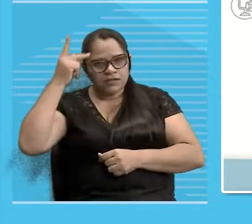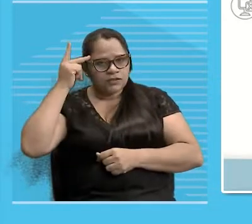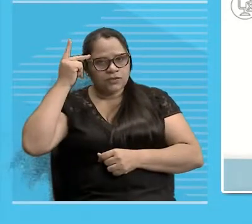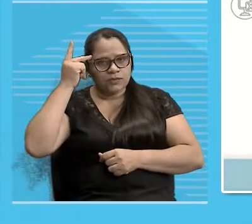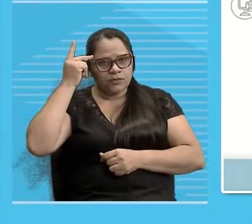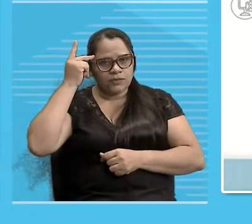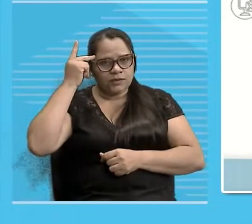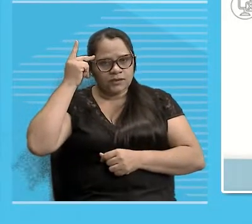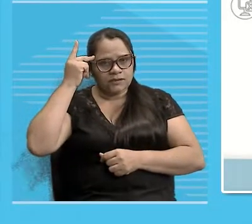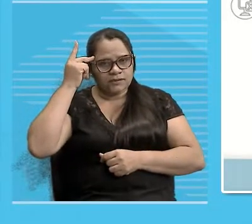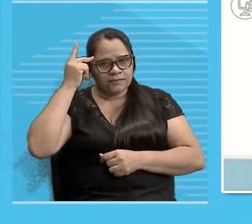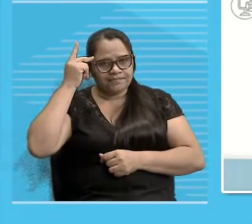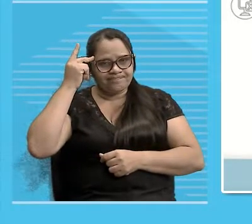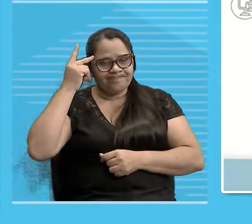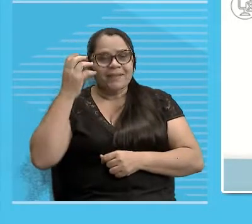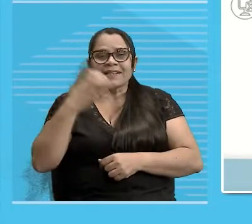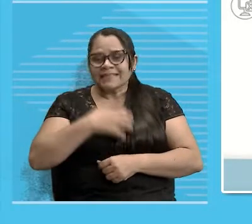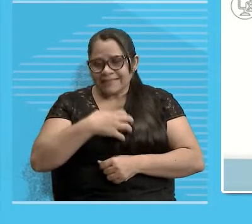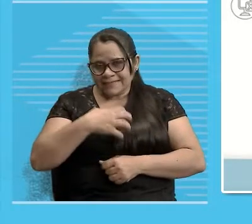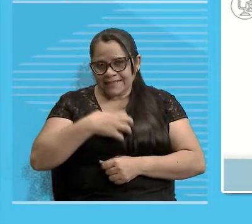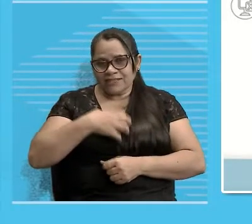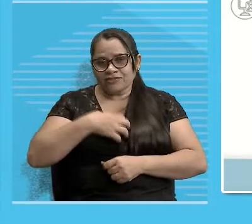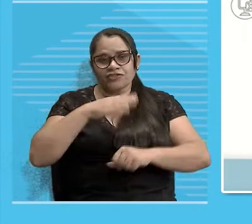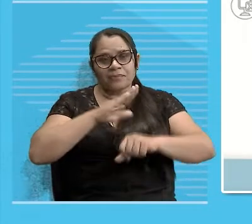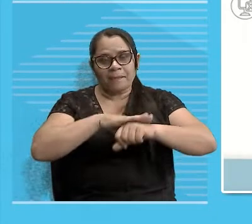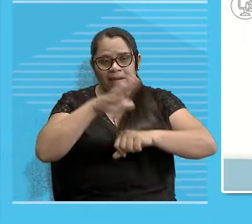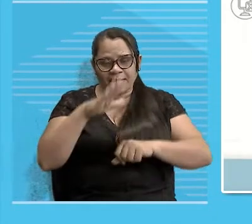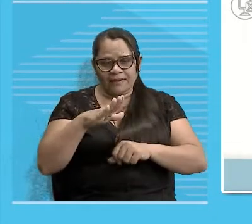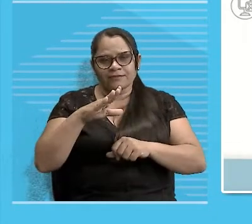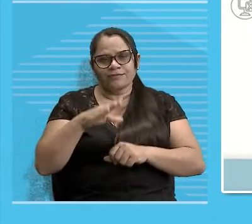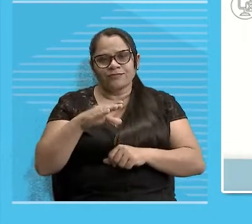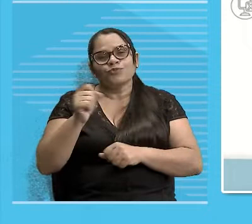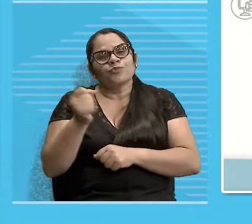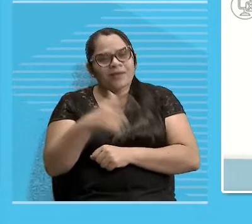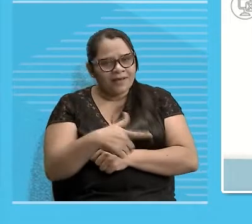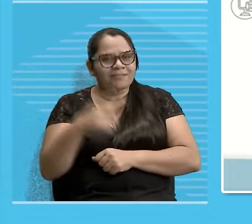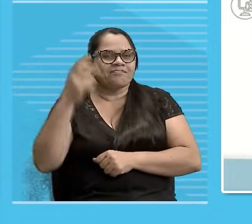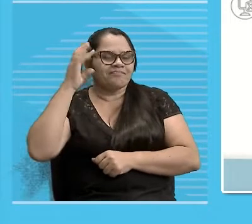a sentir mais do que pensar.